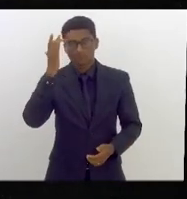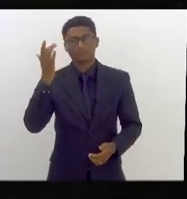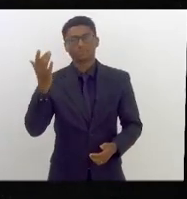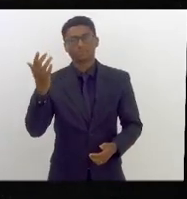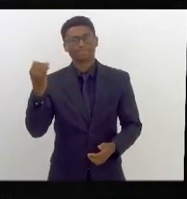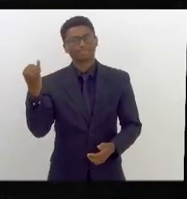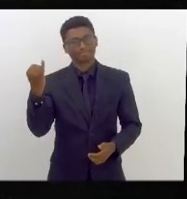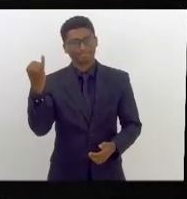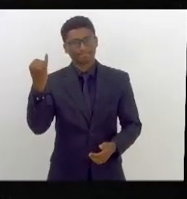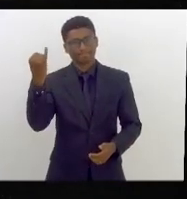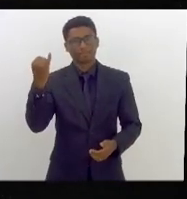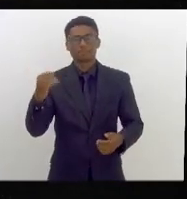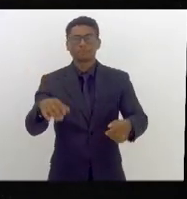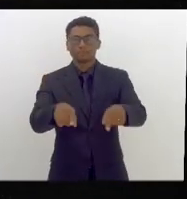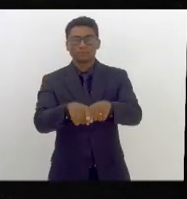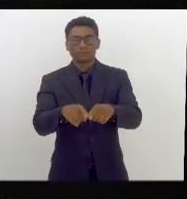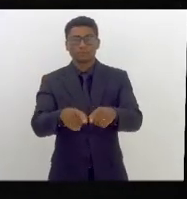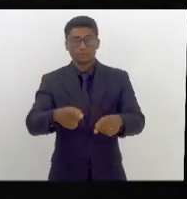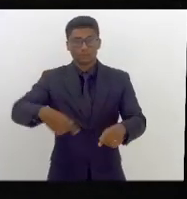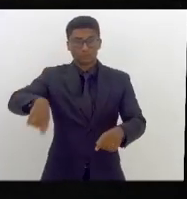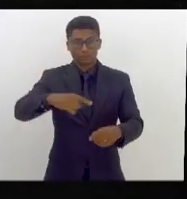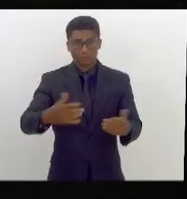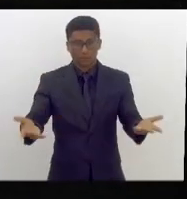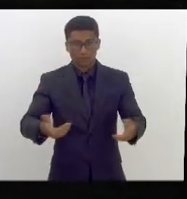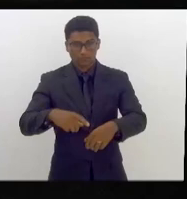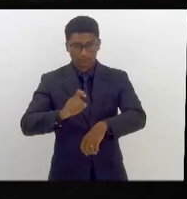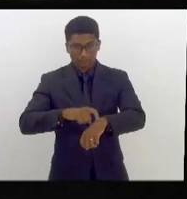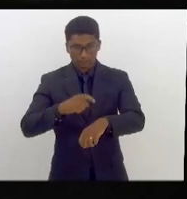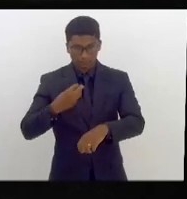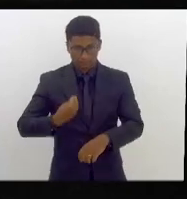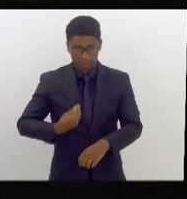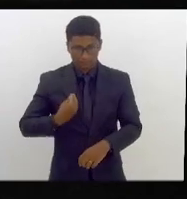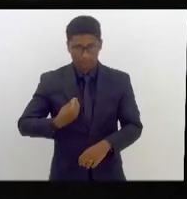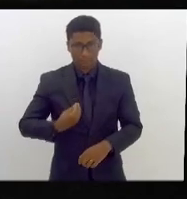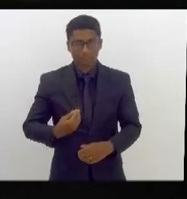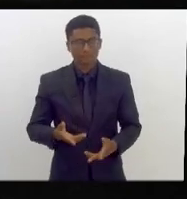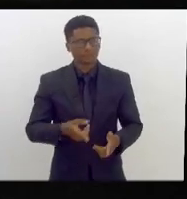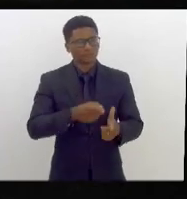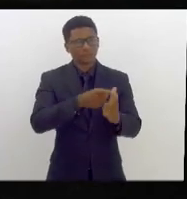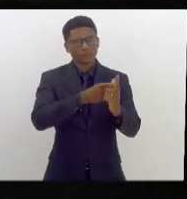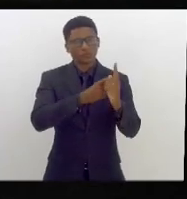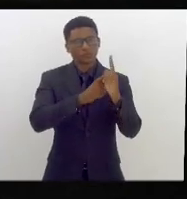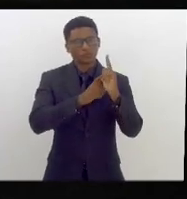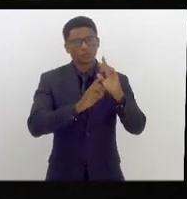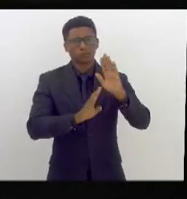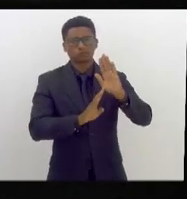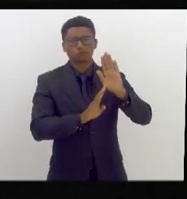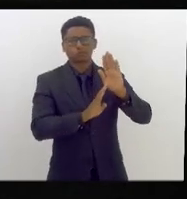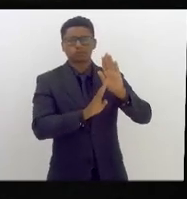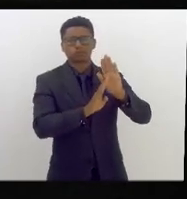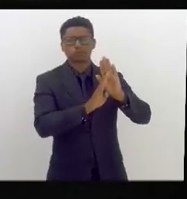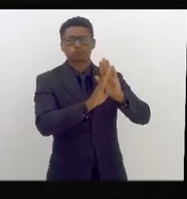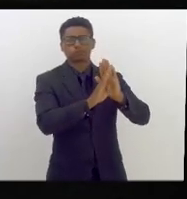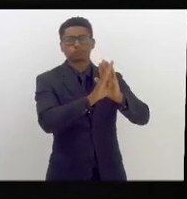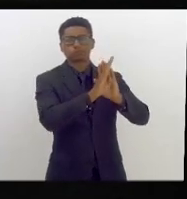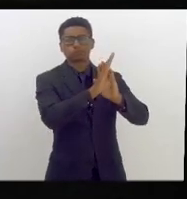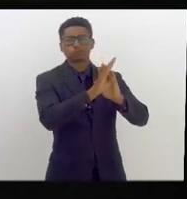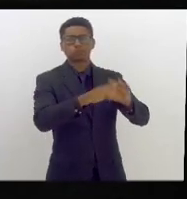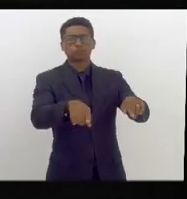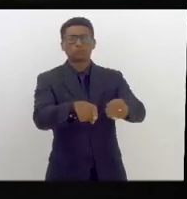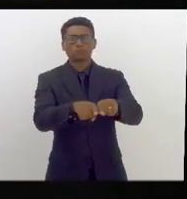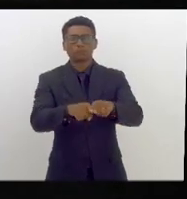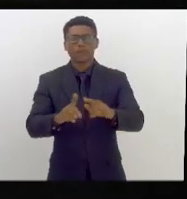curioso, talvez, pelo momento que a gente vive, esse aumento da dívida, ele se deu exatamente no momento dos